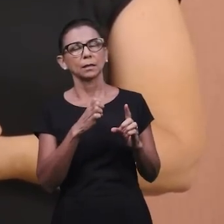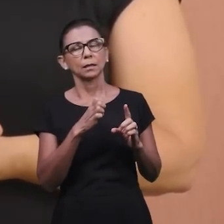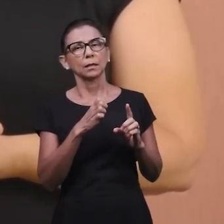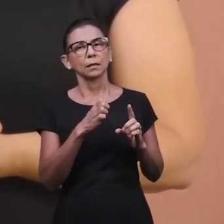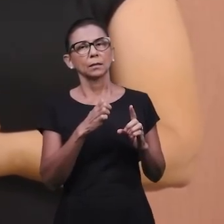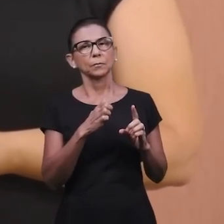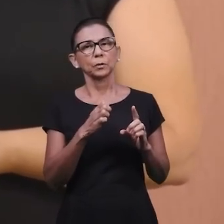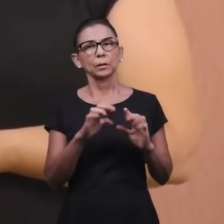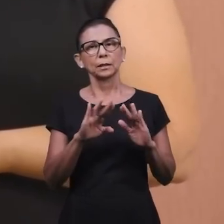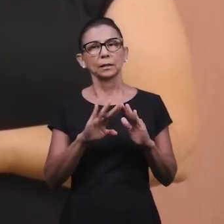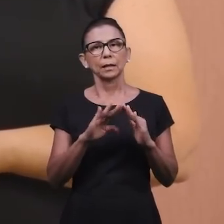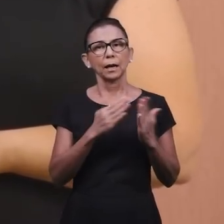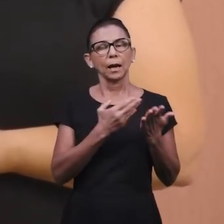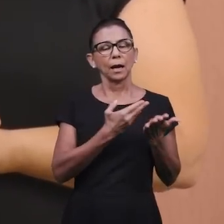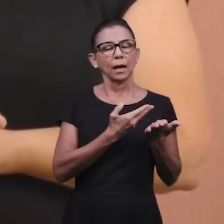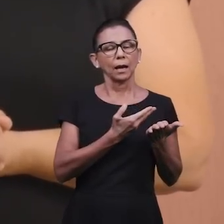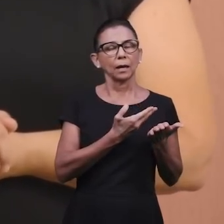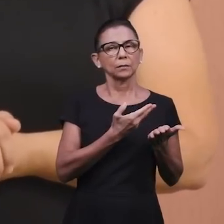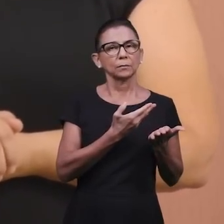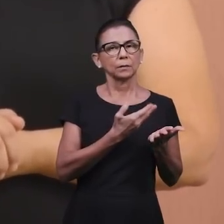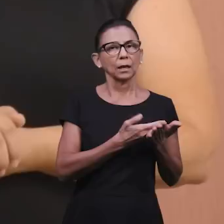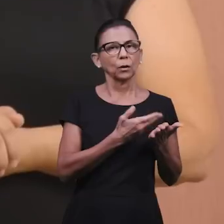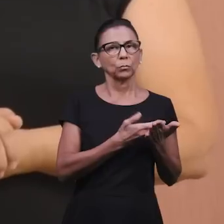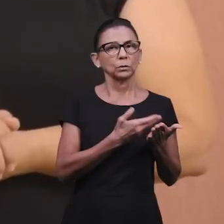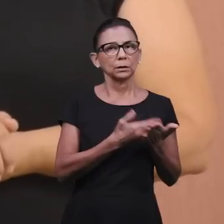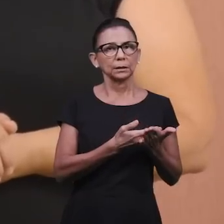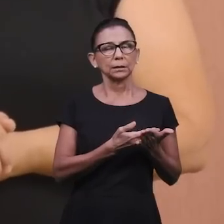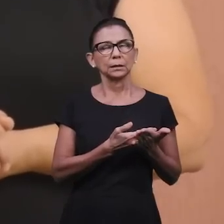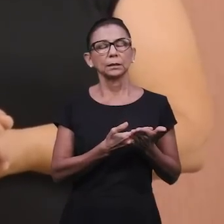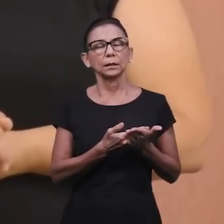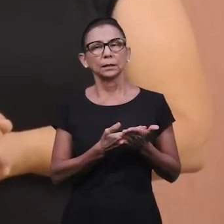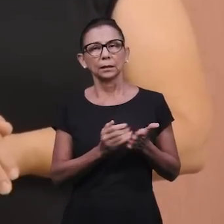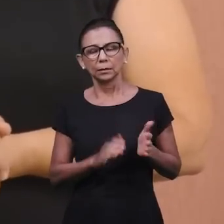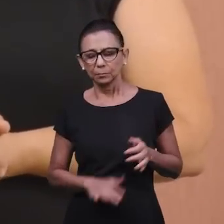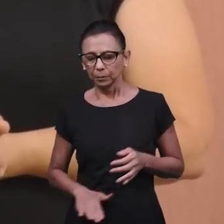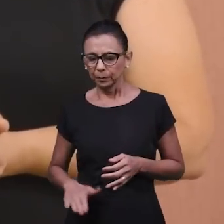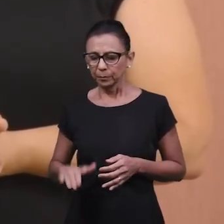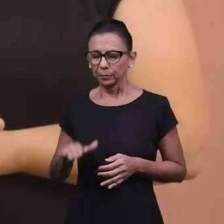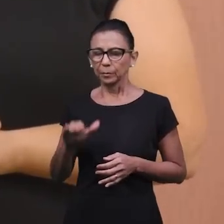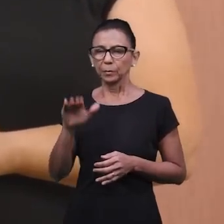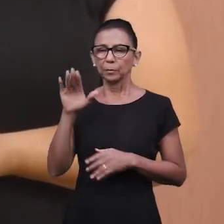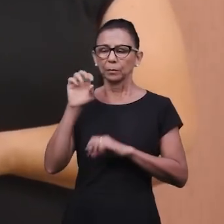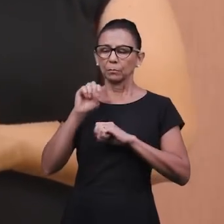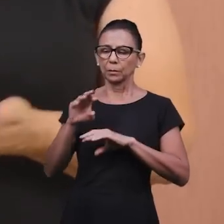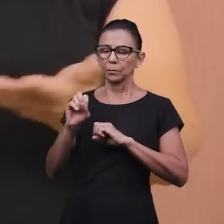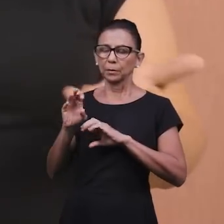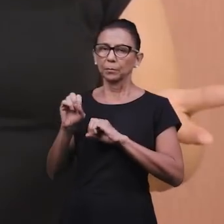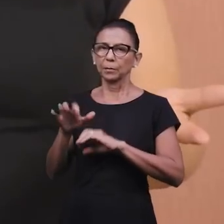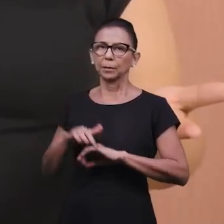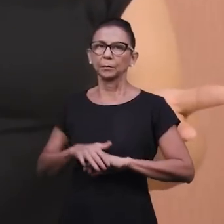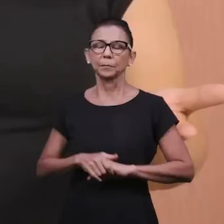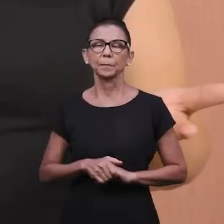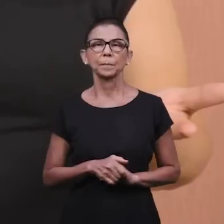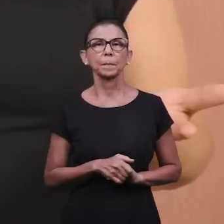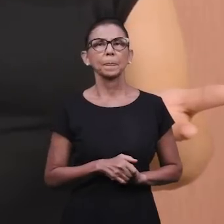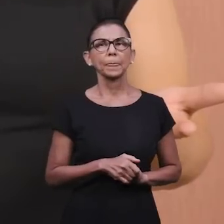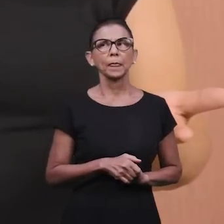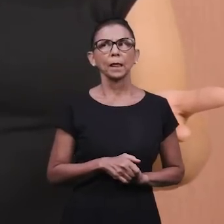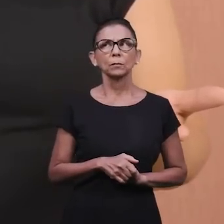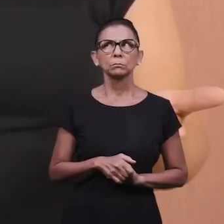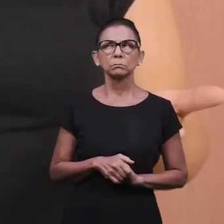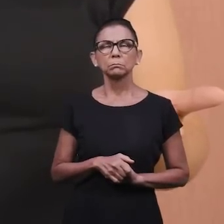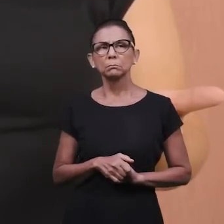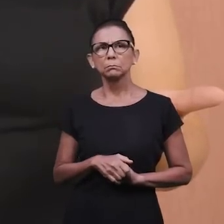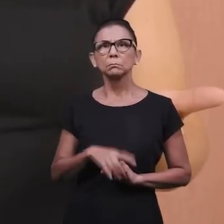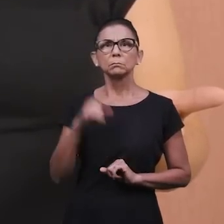desde cedo ela vai construindo uma imagem mental de toda a palavra de Deus. Mas e o surdo? Como é que funciona com o